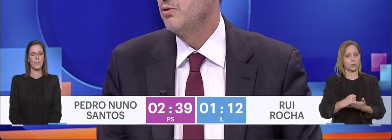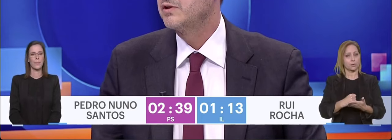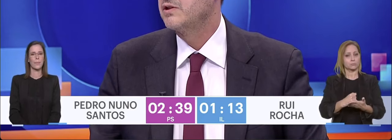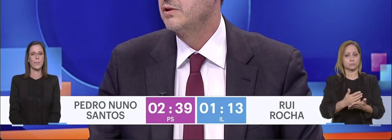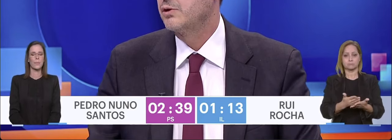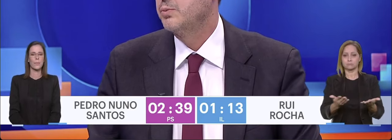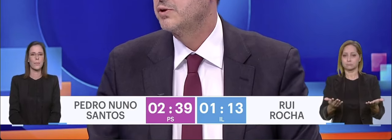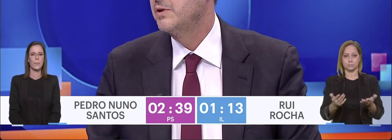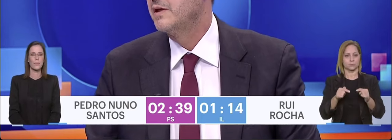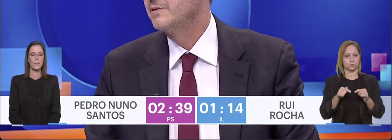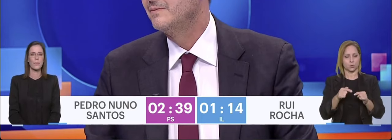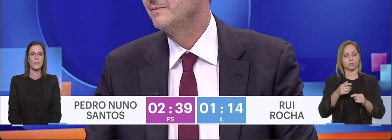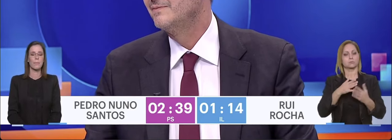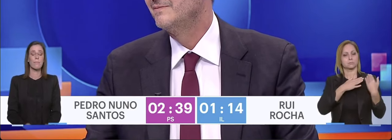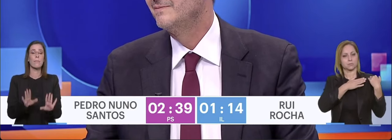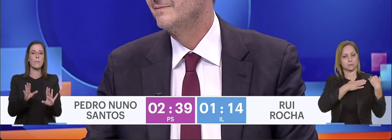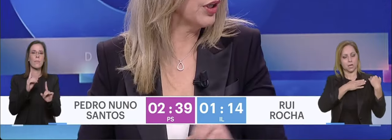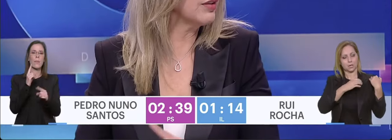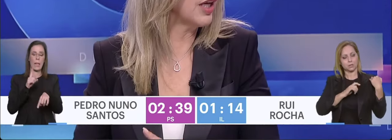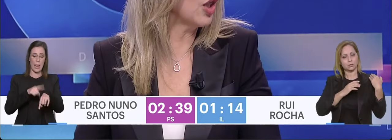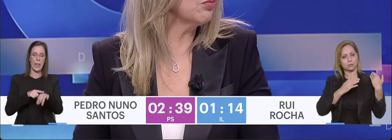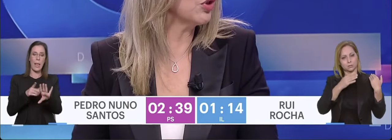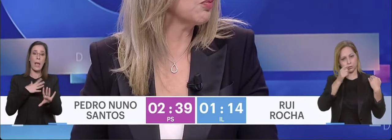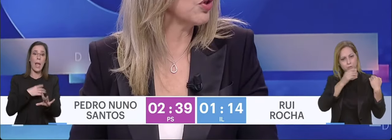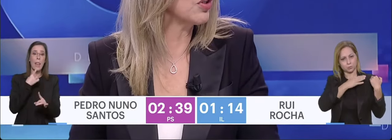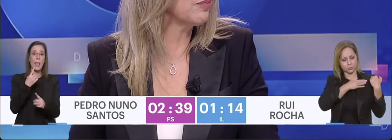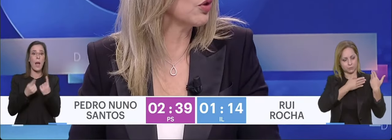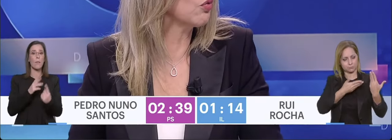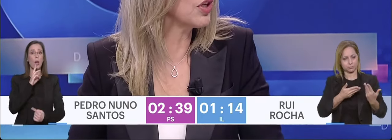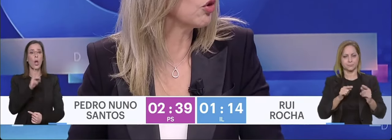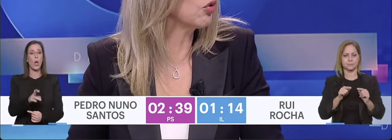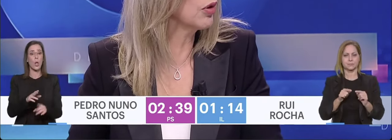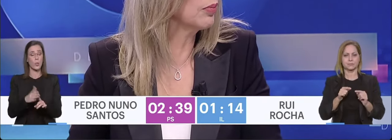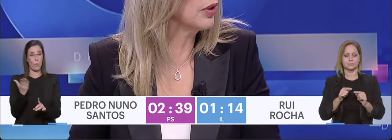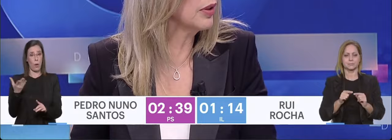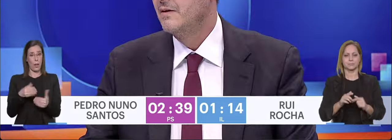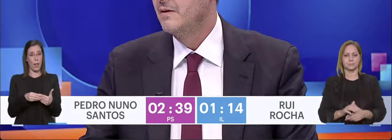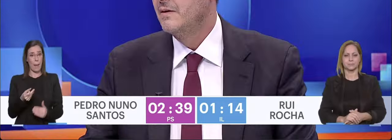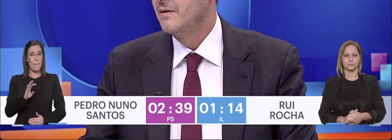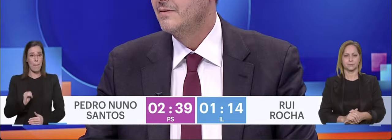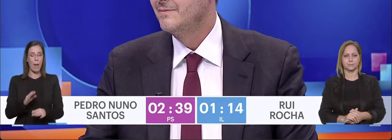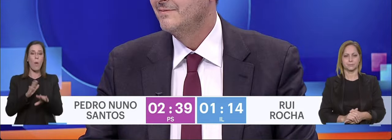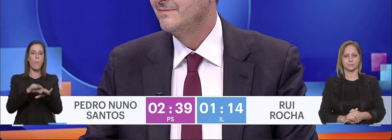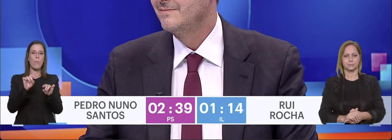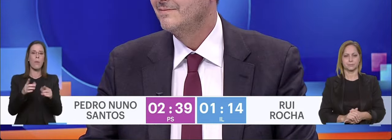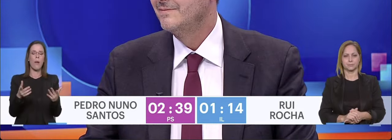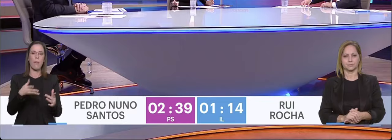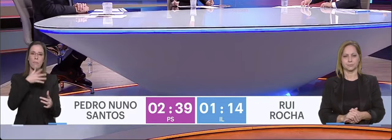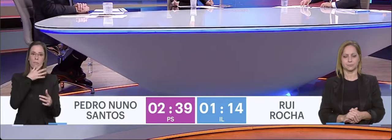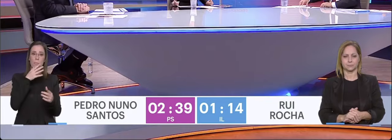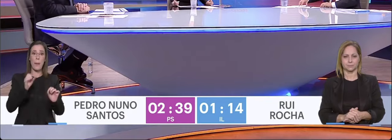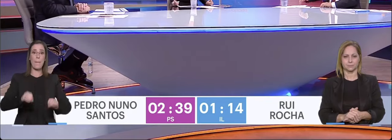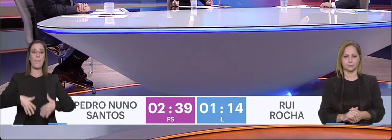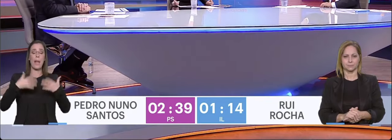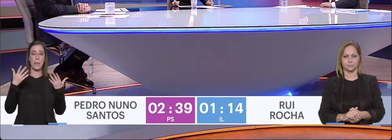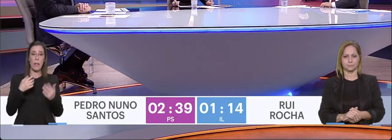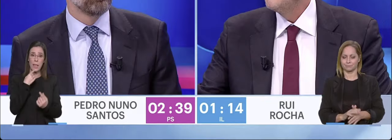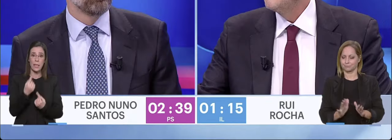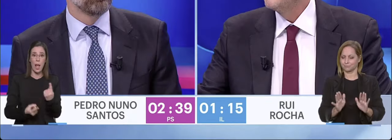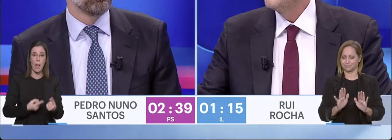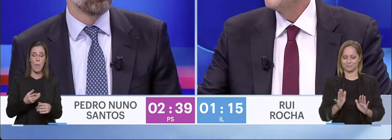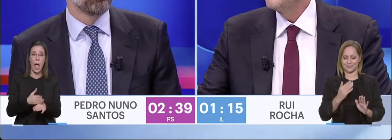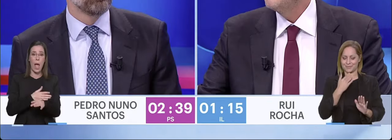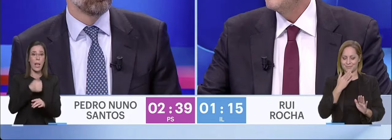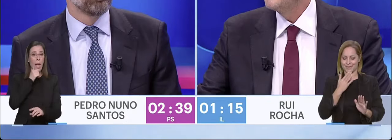com o nosso sentido responsabilidade ainda tem algum tempo quer dar alguma resposta a Pedro Nuno Santos pela pelas declarações iniciais antes de